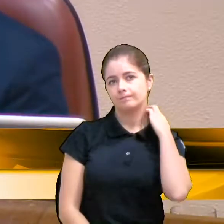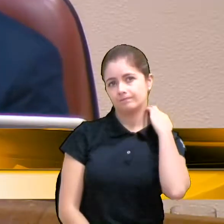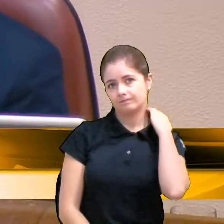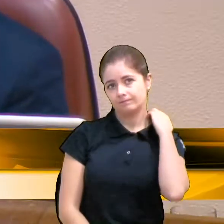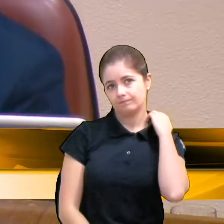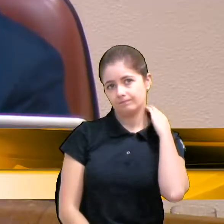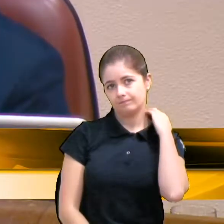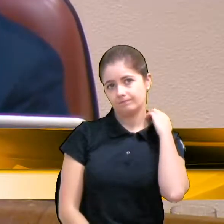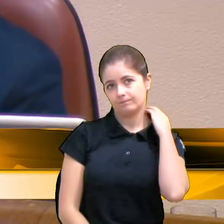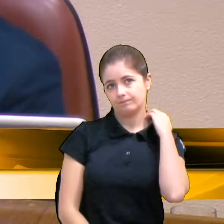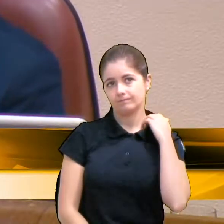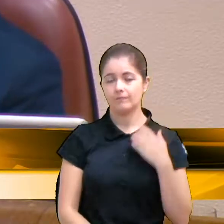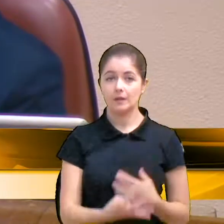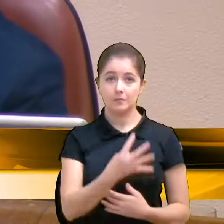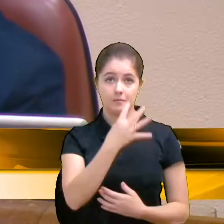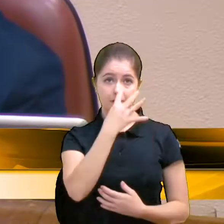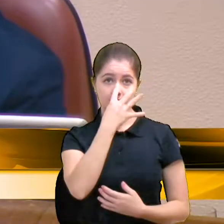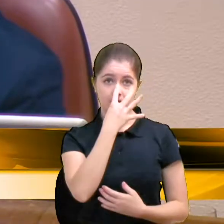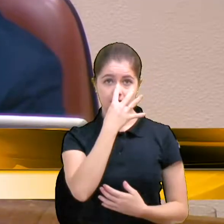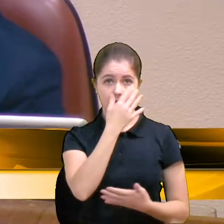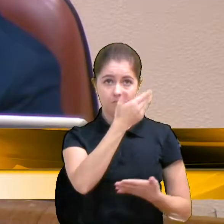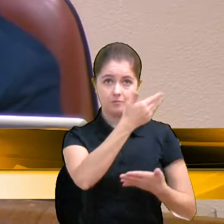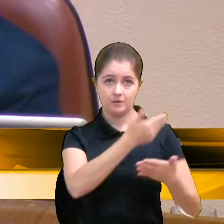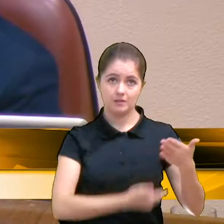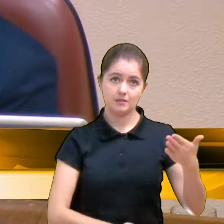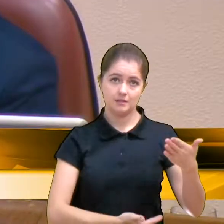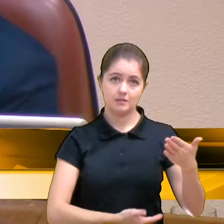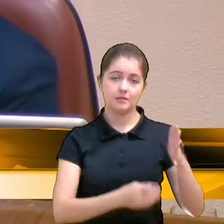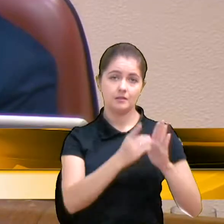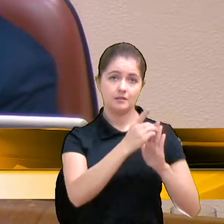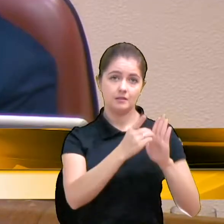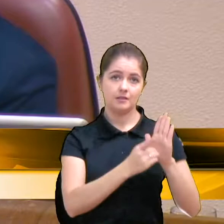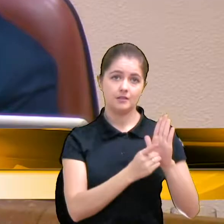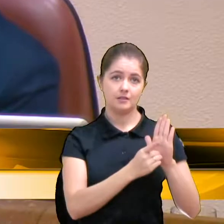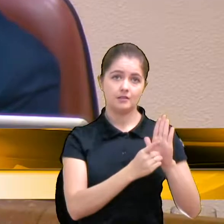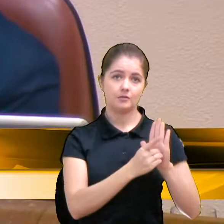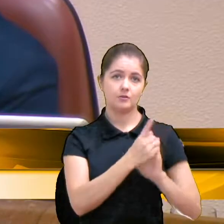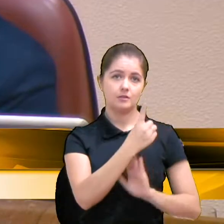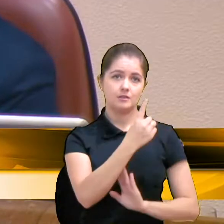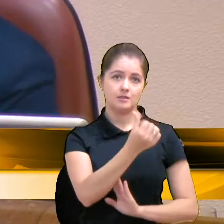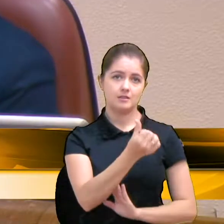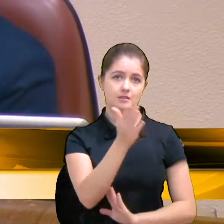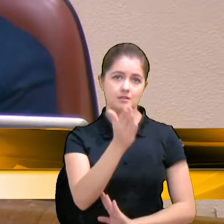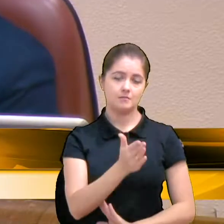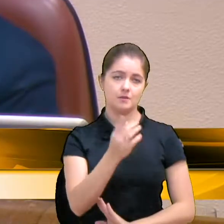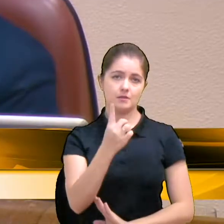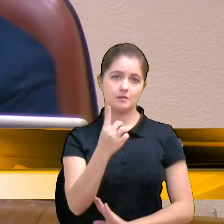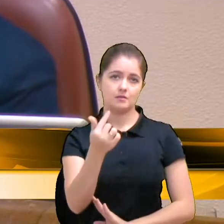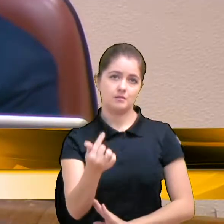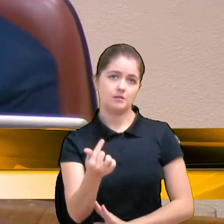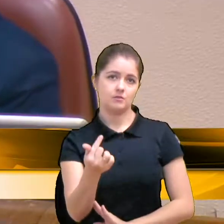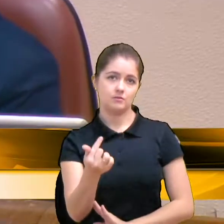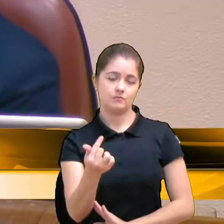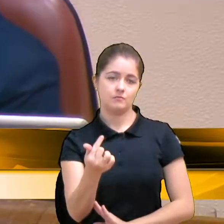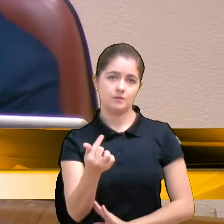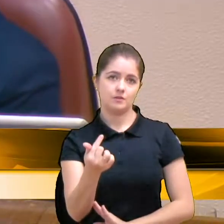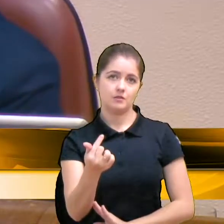Em apreciação, o parecer de redação final do projeto de decreto legislativo número 16/2017, contido no processo